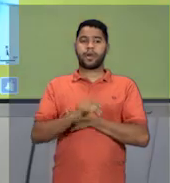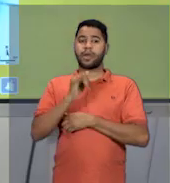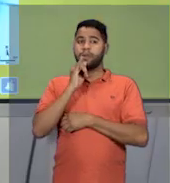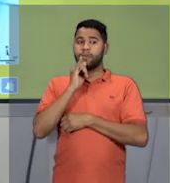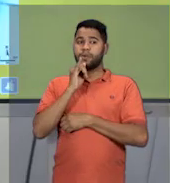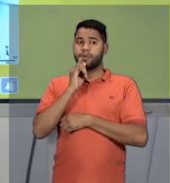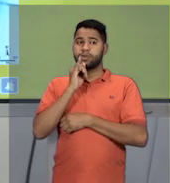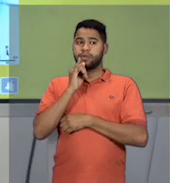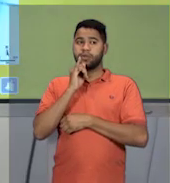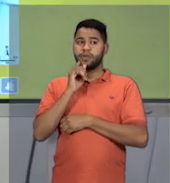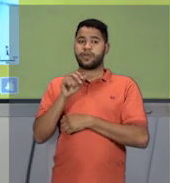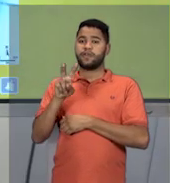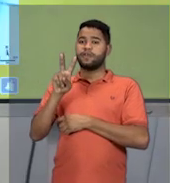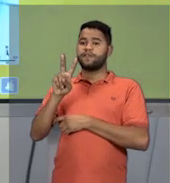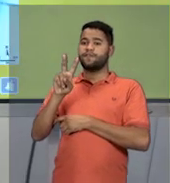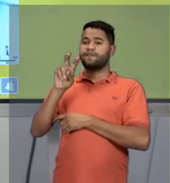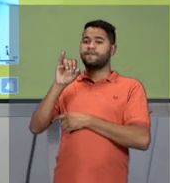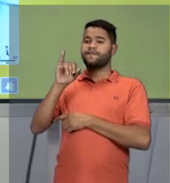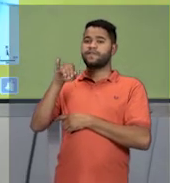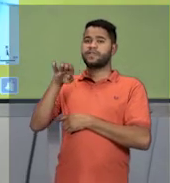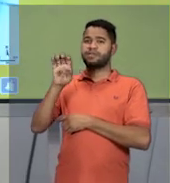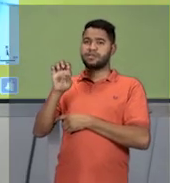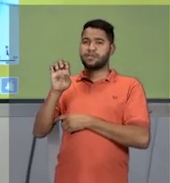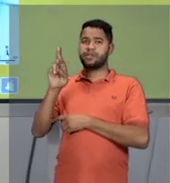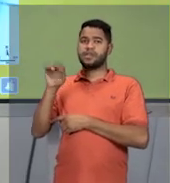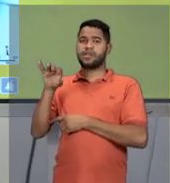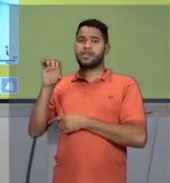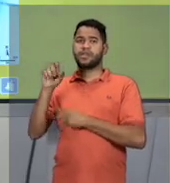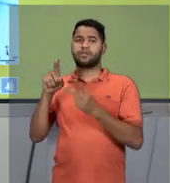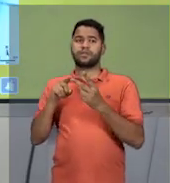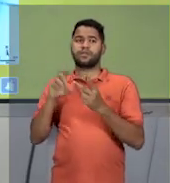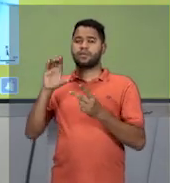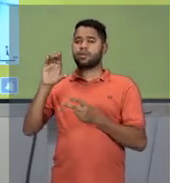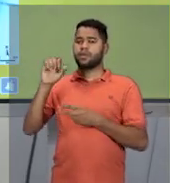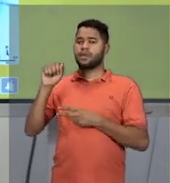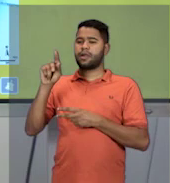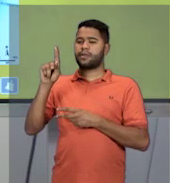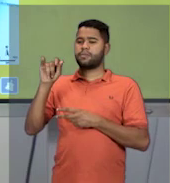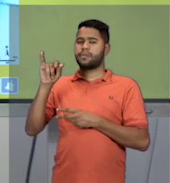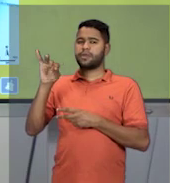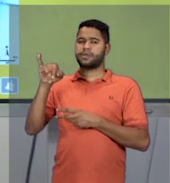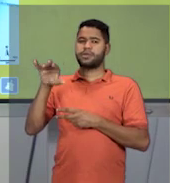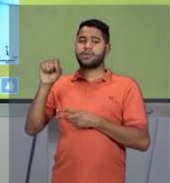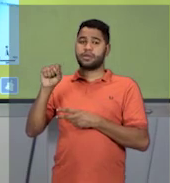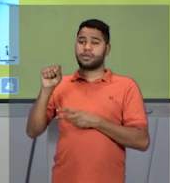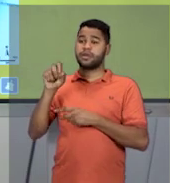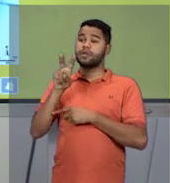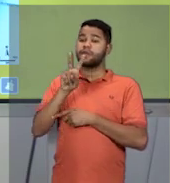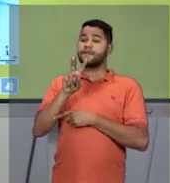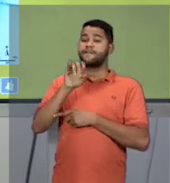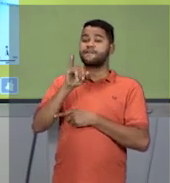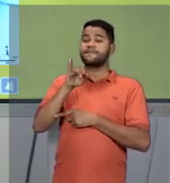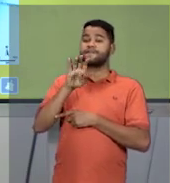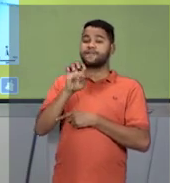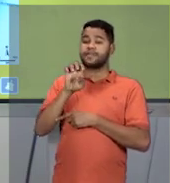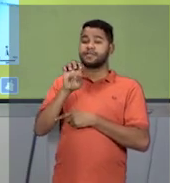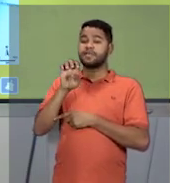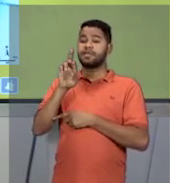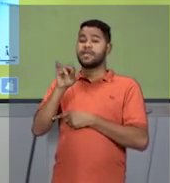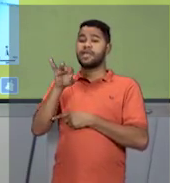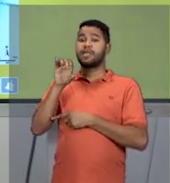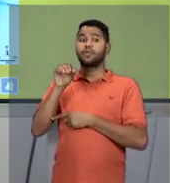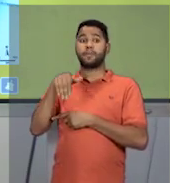em vice-reinos e capitanias. O que são os vice-reinos? Era onde tinha mais interesse